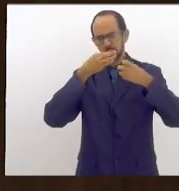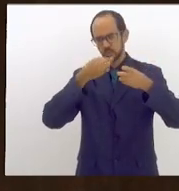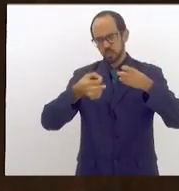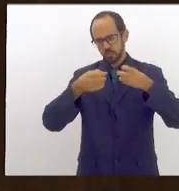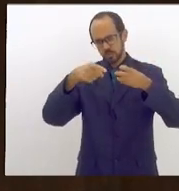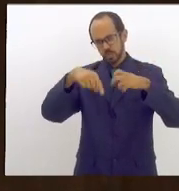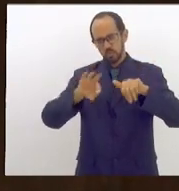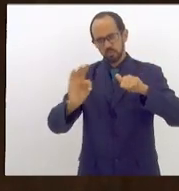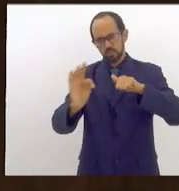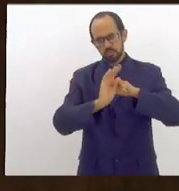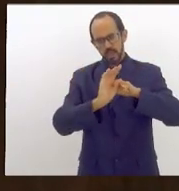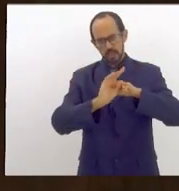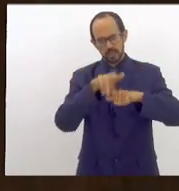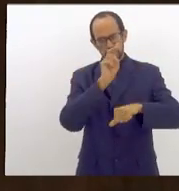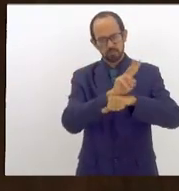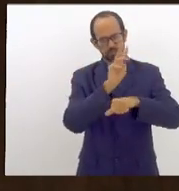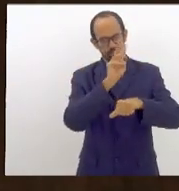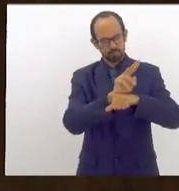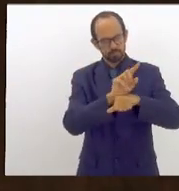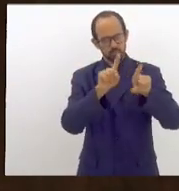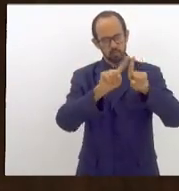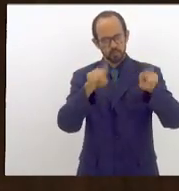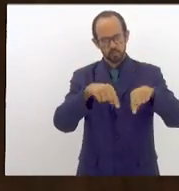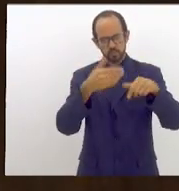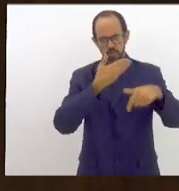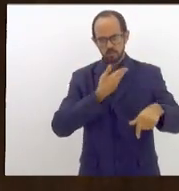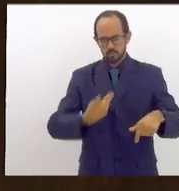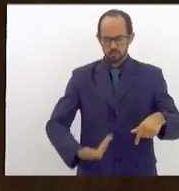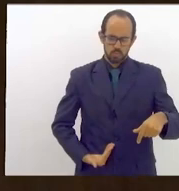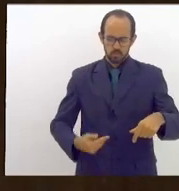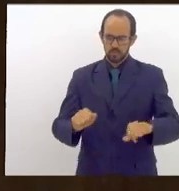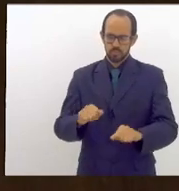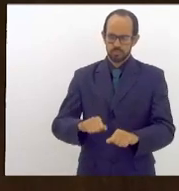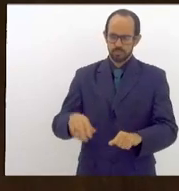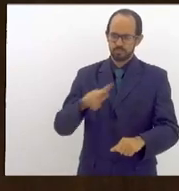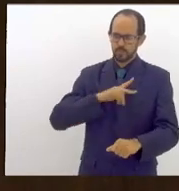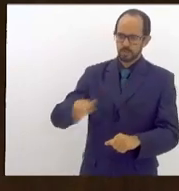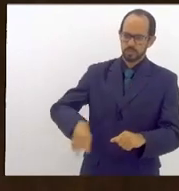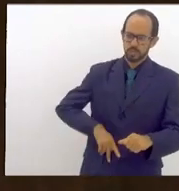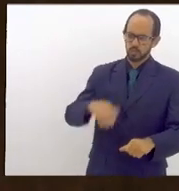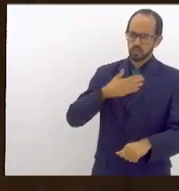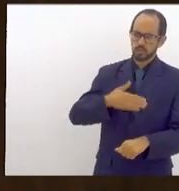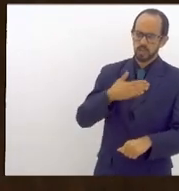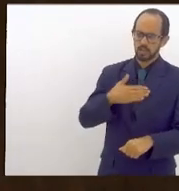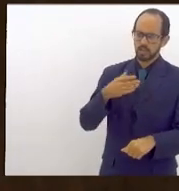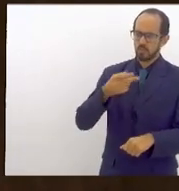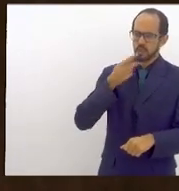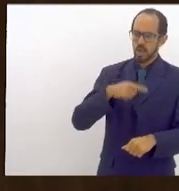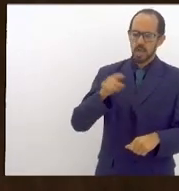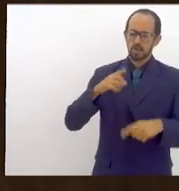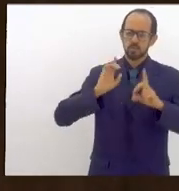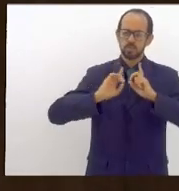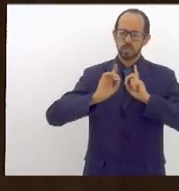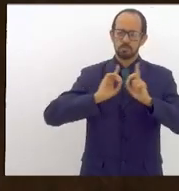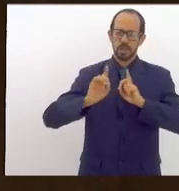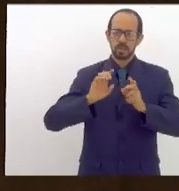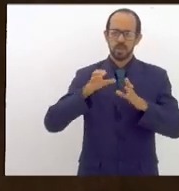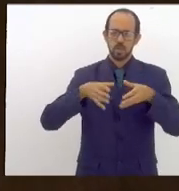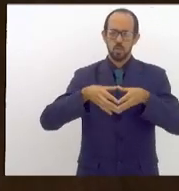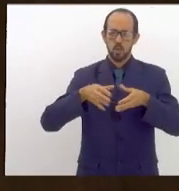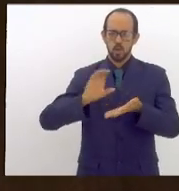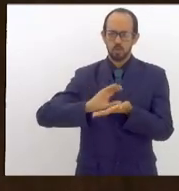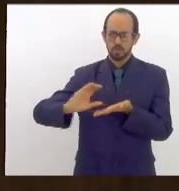defesa dos direitos do servidores públicos Presidente eu quero dizer que durante os debates na comissão de orçamento